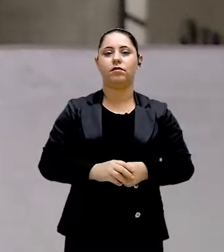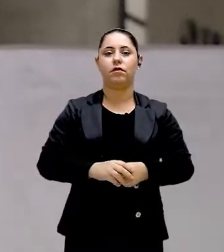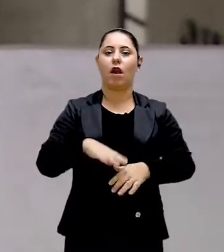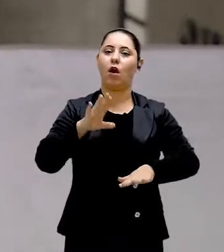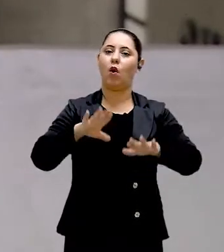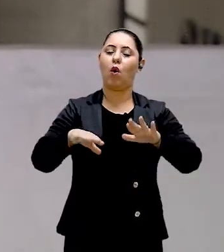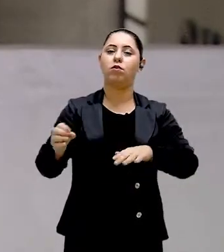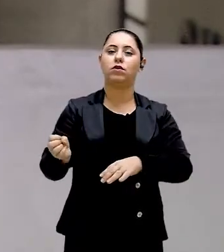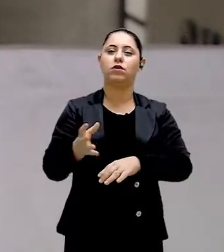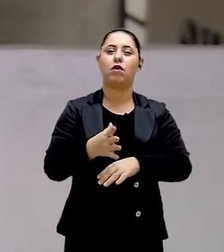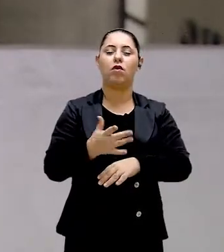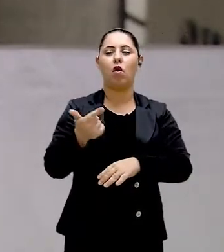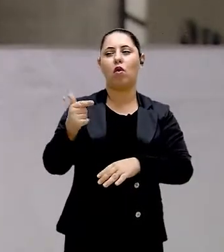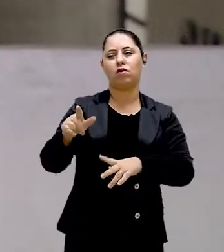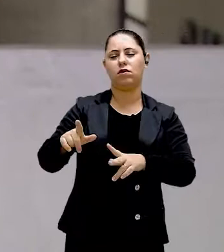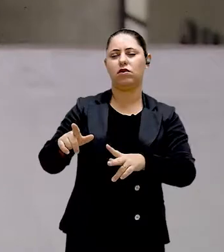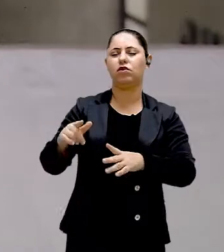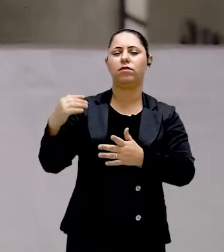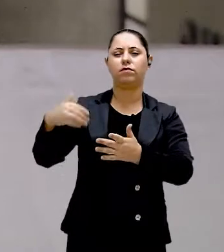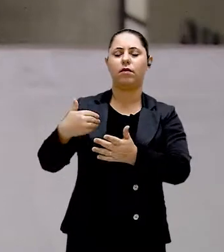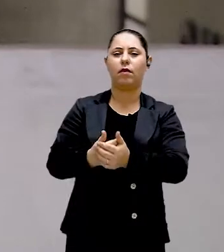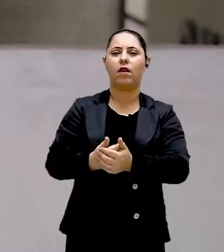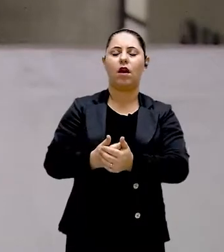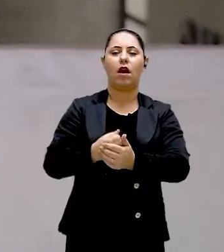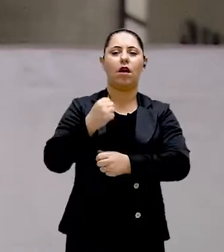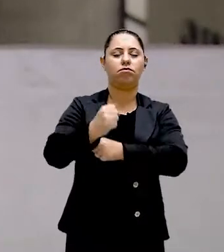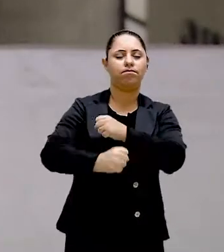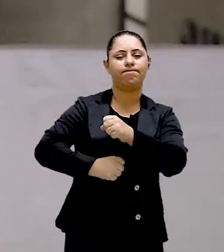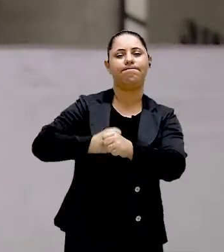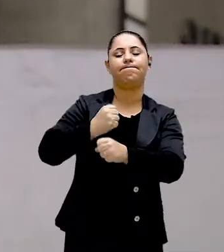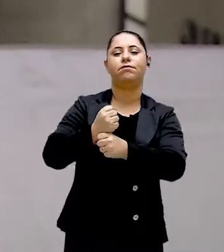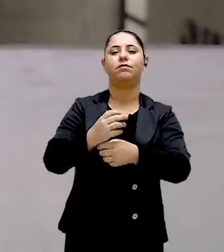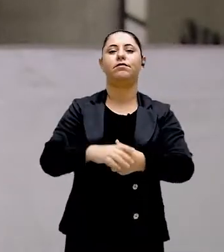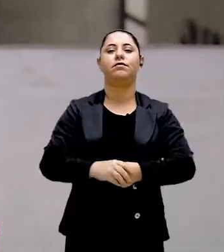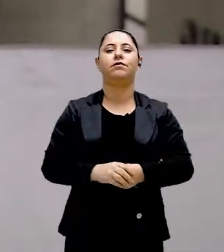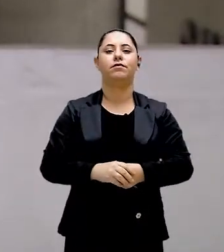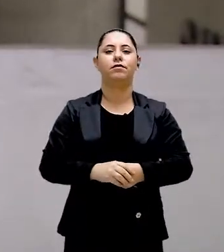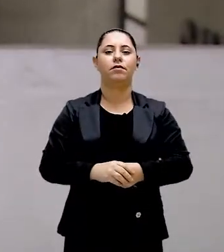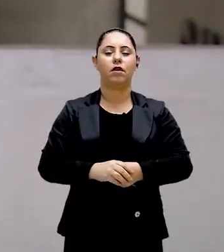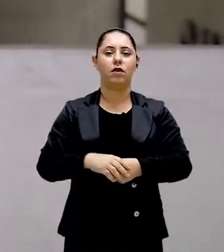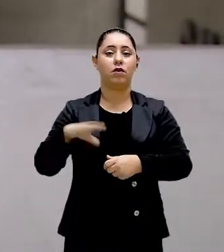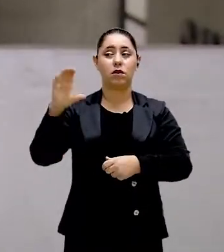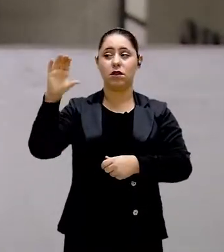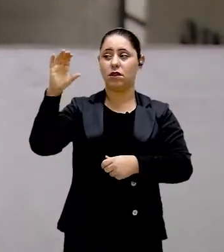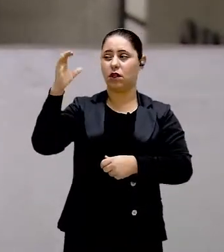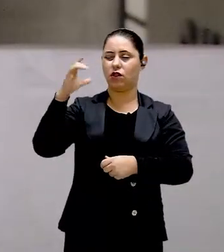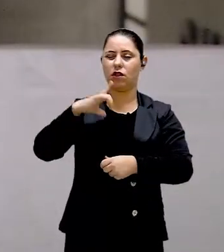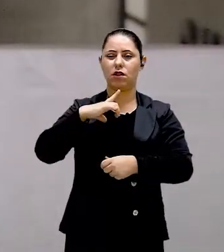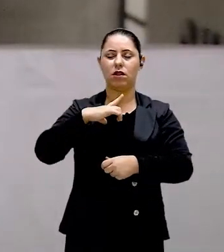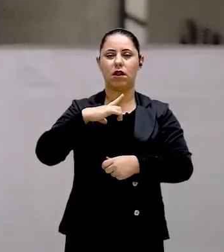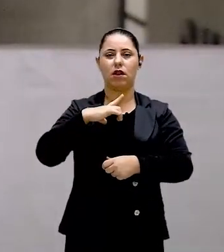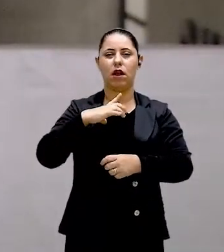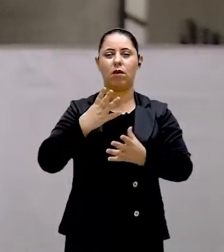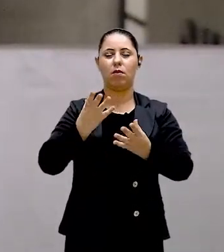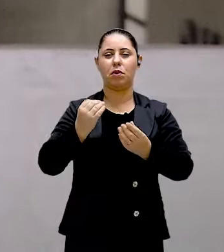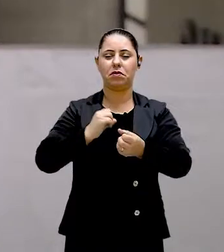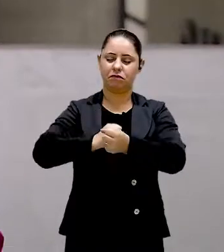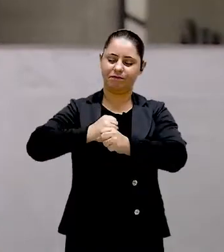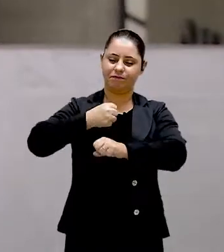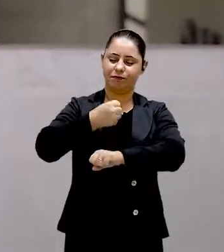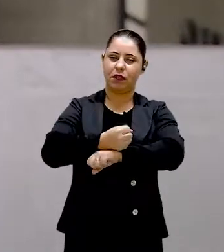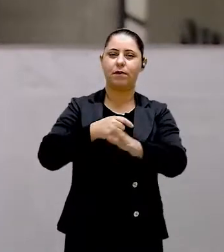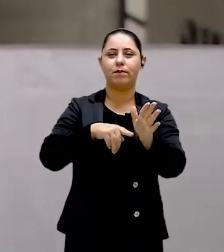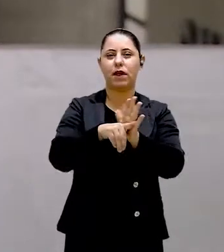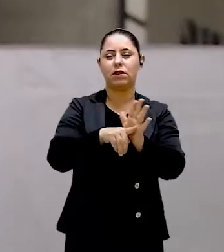outras nem tanto e já duram anos e anos. E os cientistas enfrentam uma grande batalha de pesquisas para saber